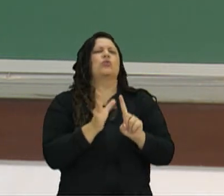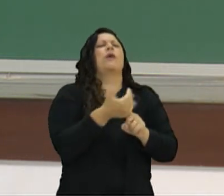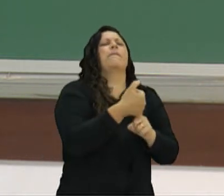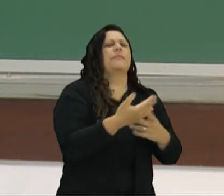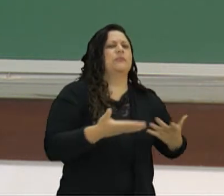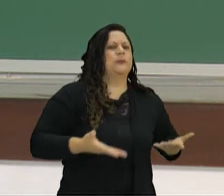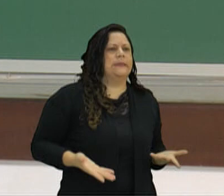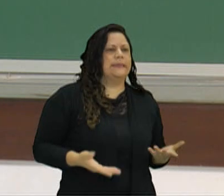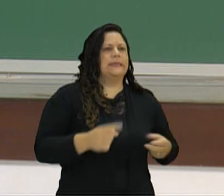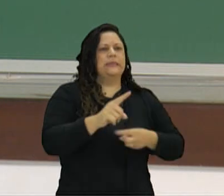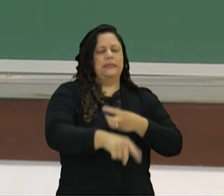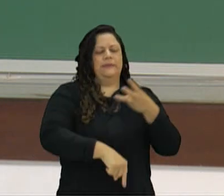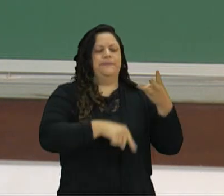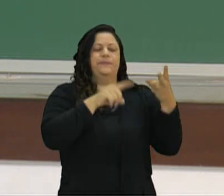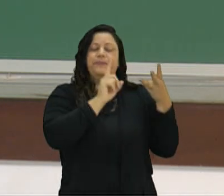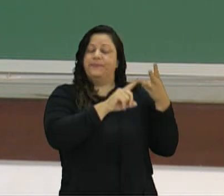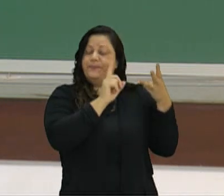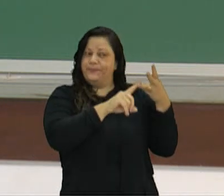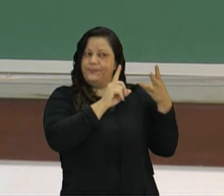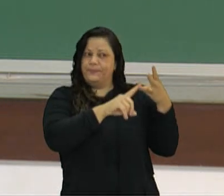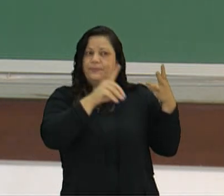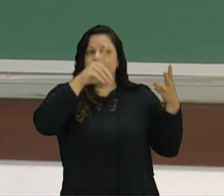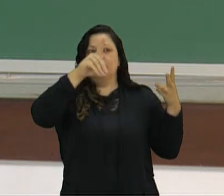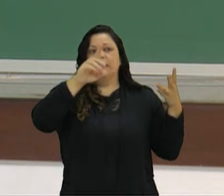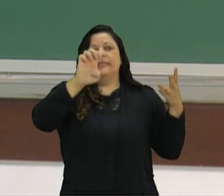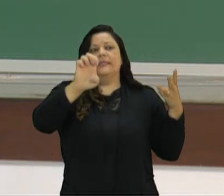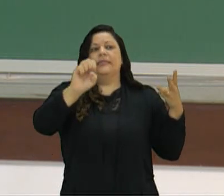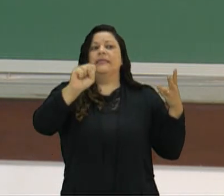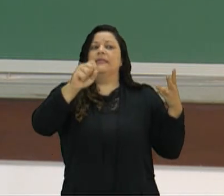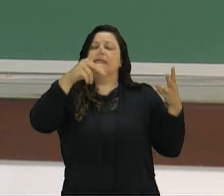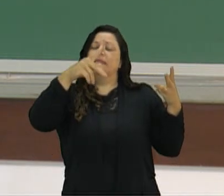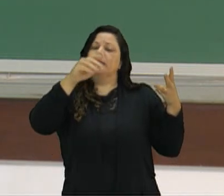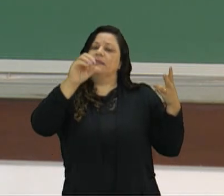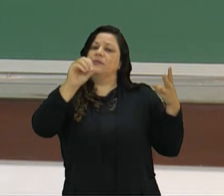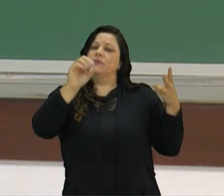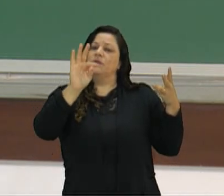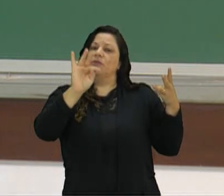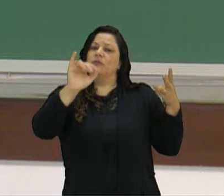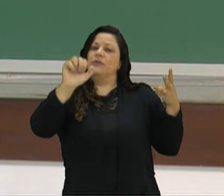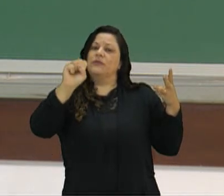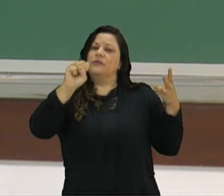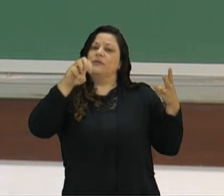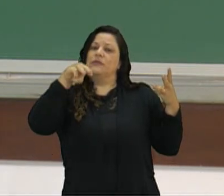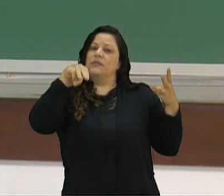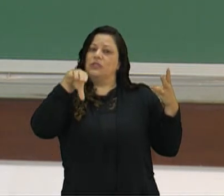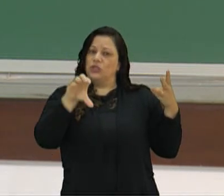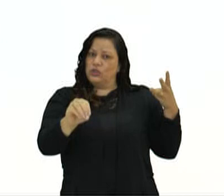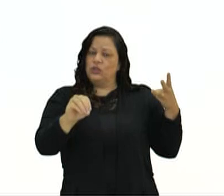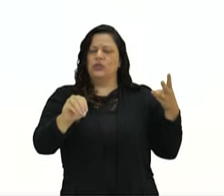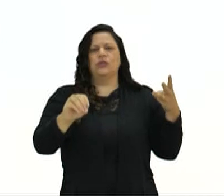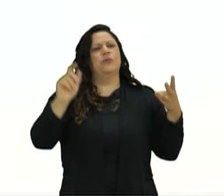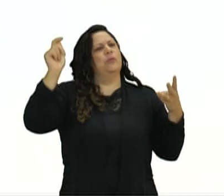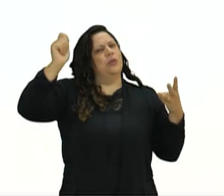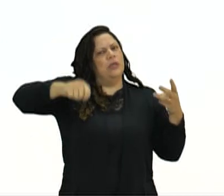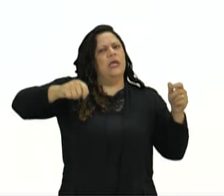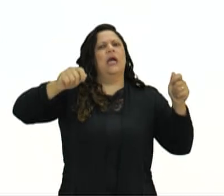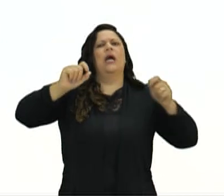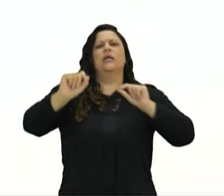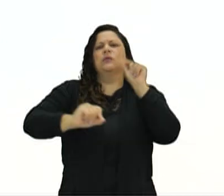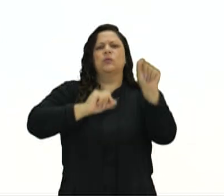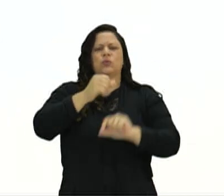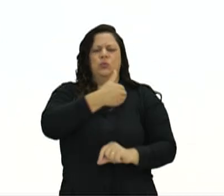Terceira forma de poder lá pensada por Montesquieu, o despotismo. Isso aqui é uma forma degenerada de governo,